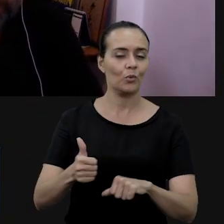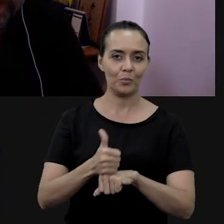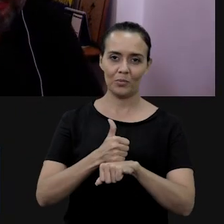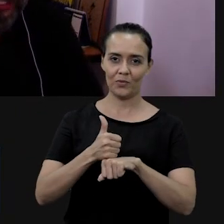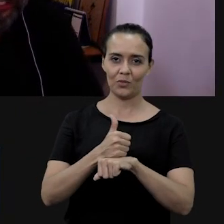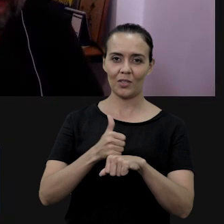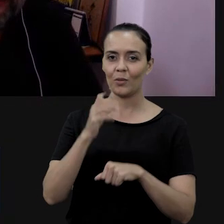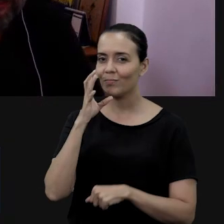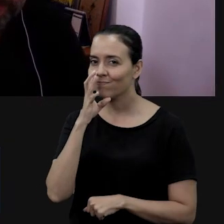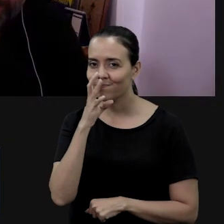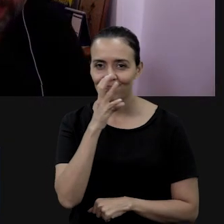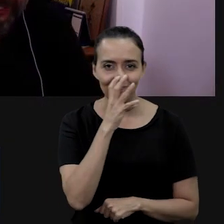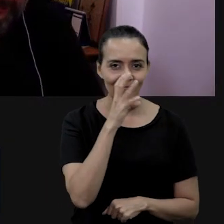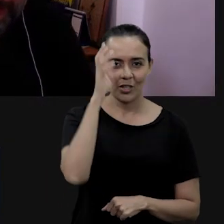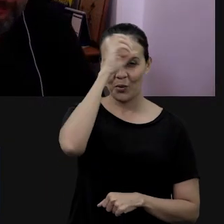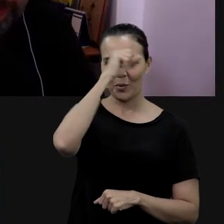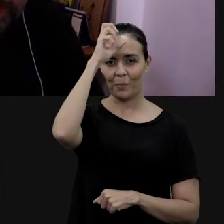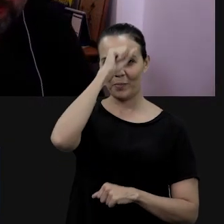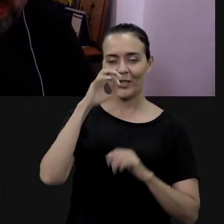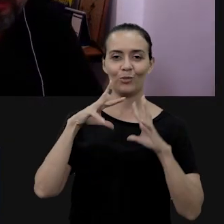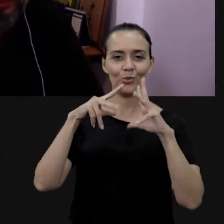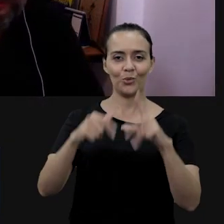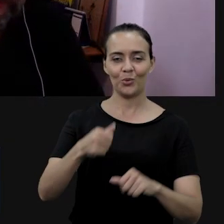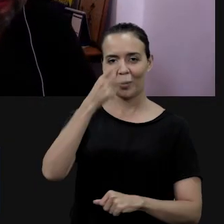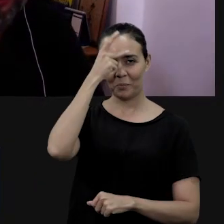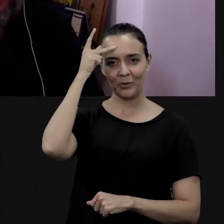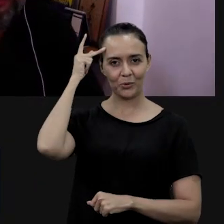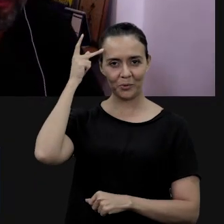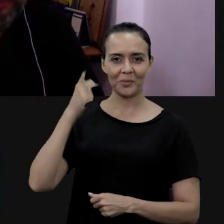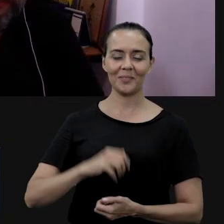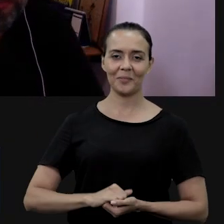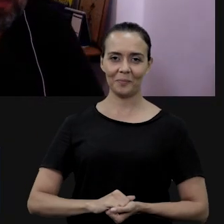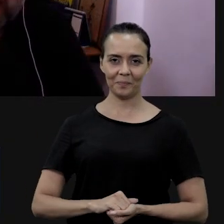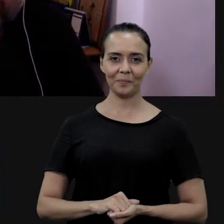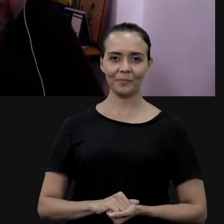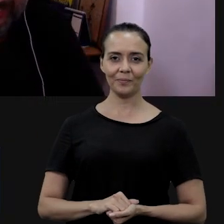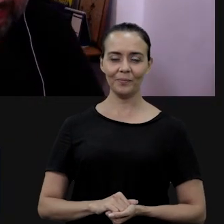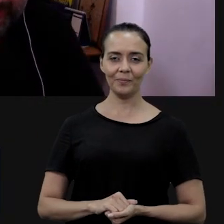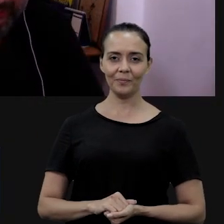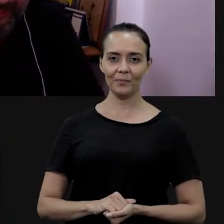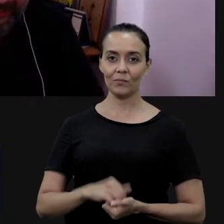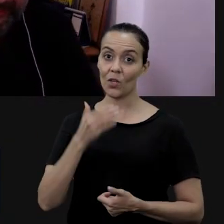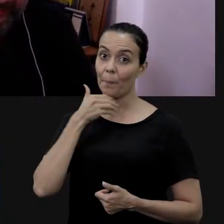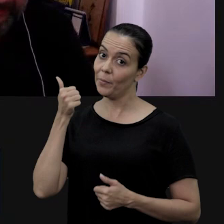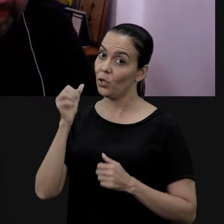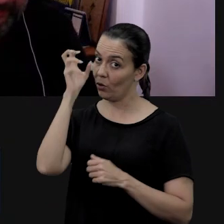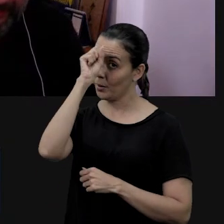E todos os profissionais, eu admiro todo mundo, eu aprendo com todo mundo.